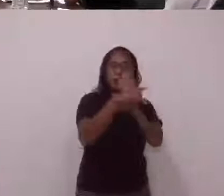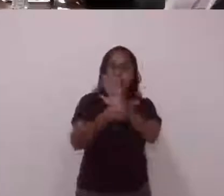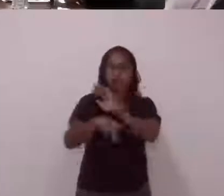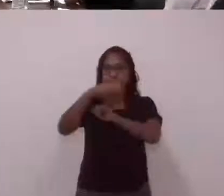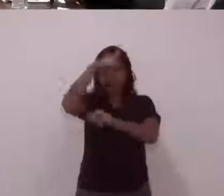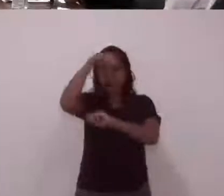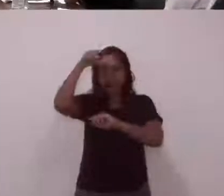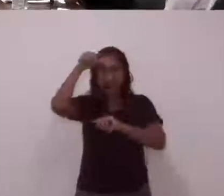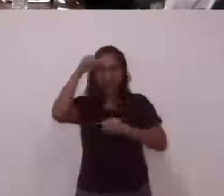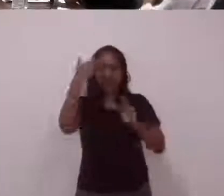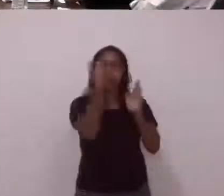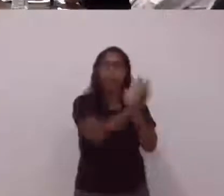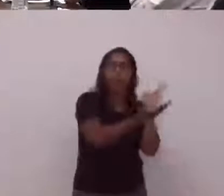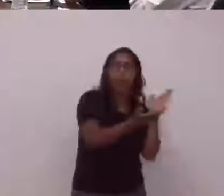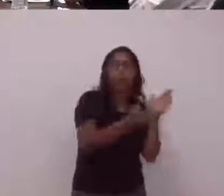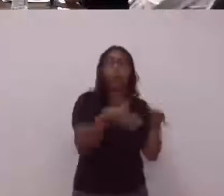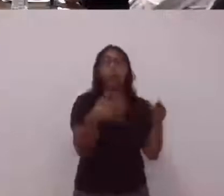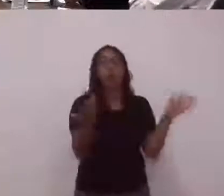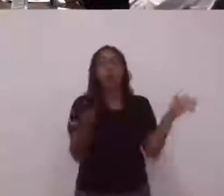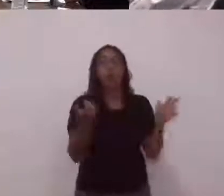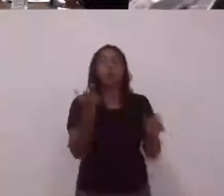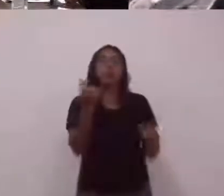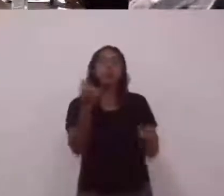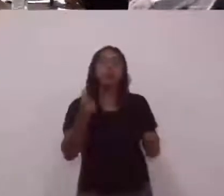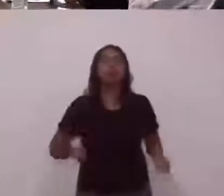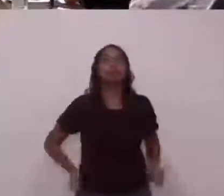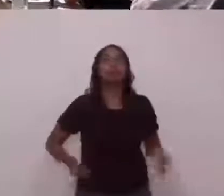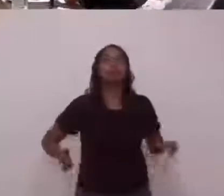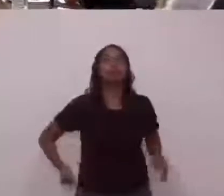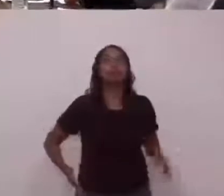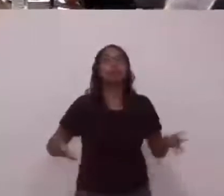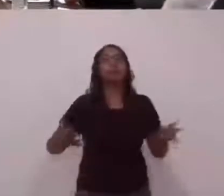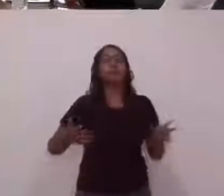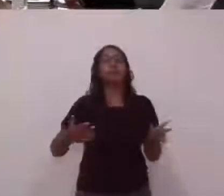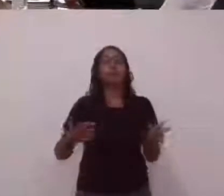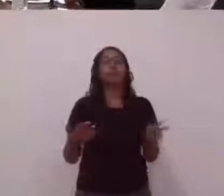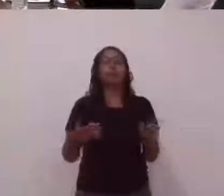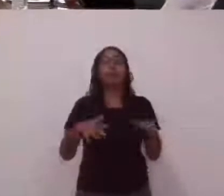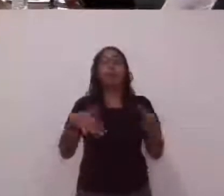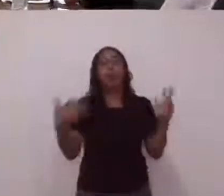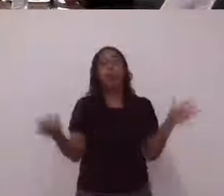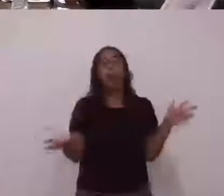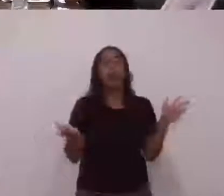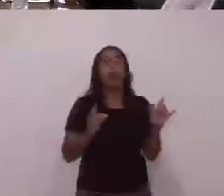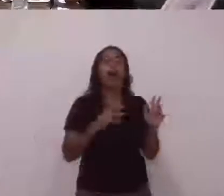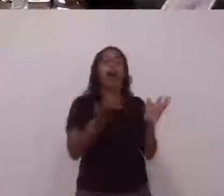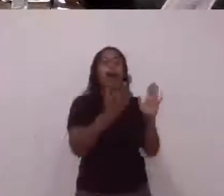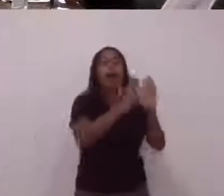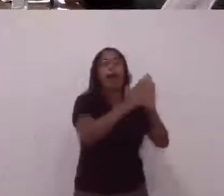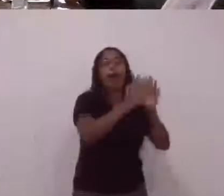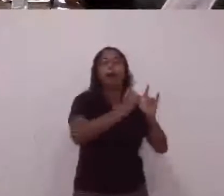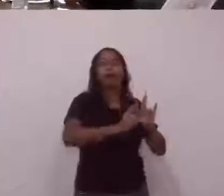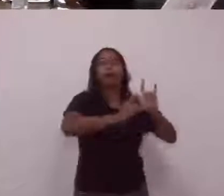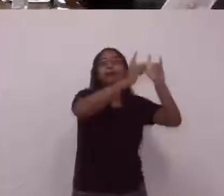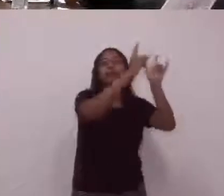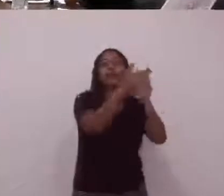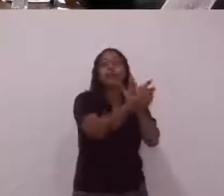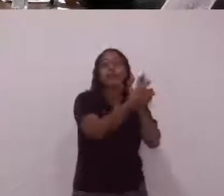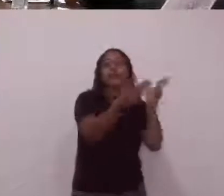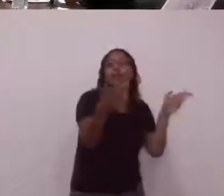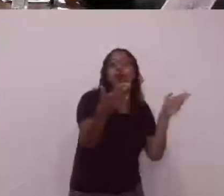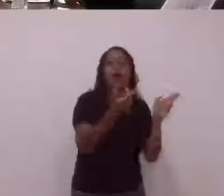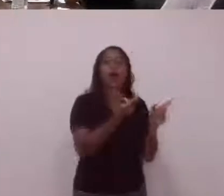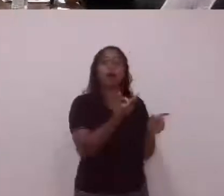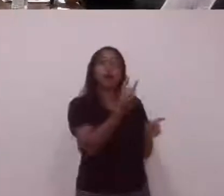apropriação, malbaramento ou dilapidação dos bens ou haveres das entidades referidas no